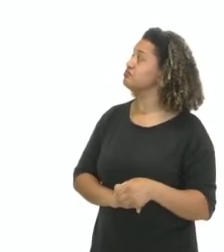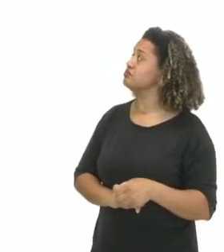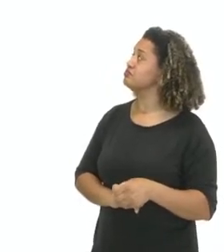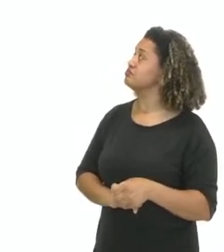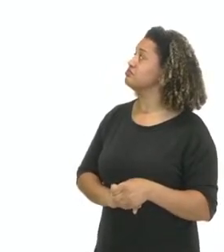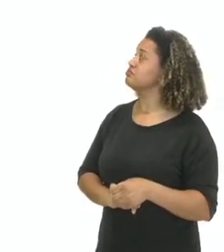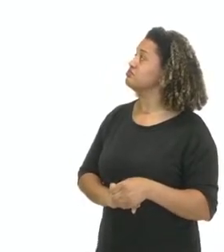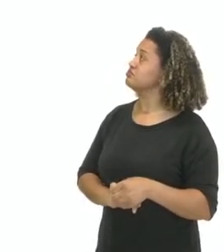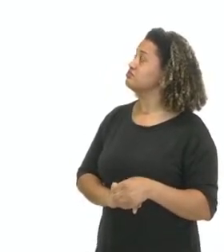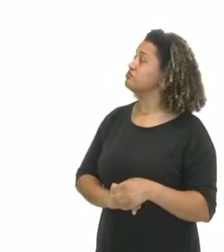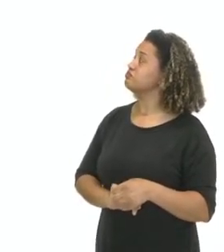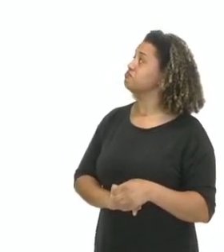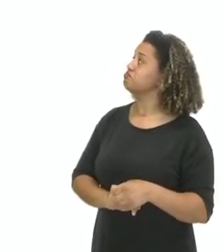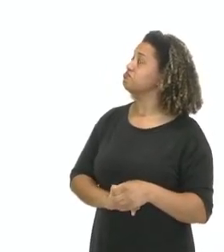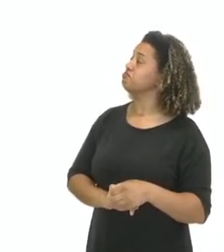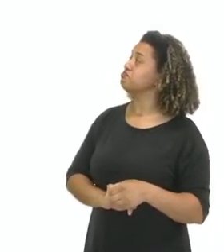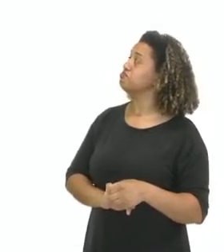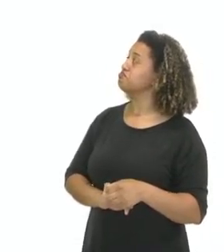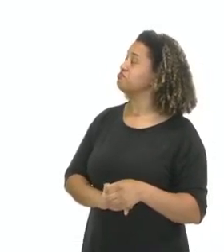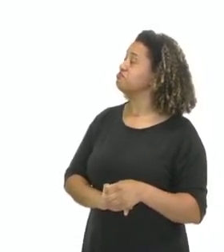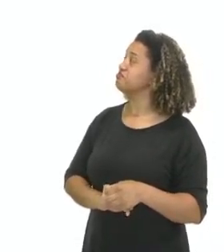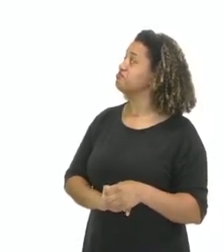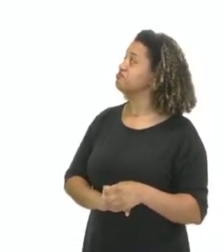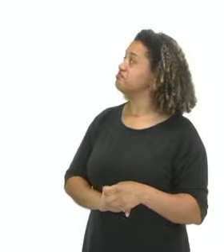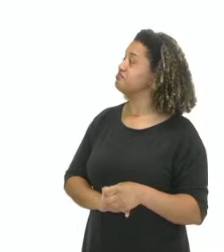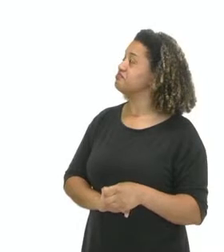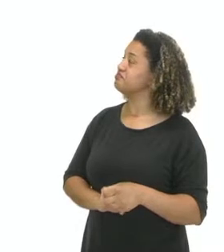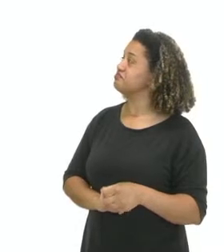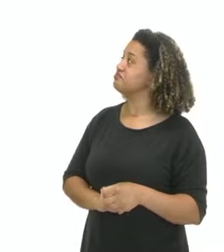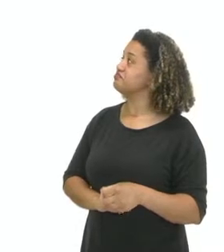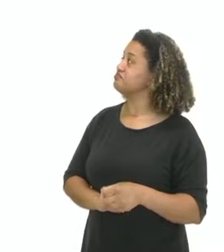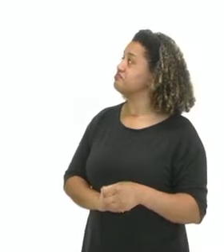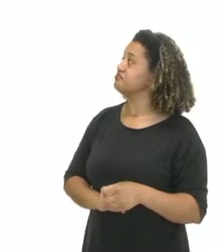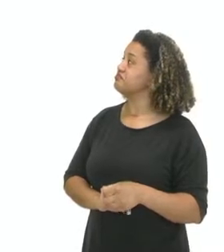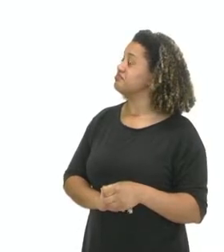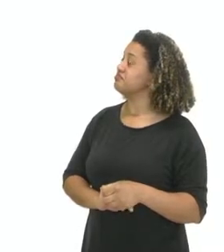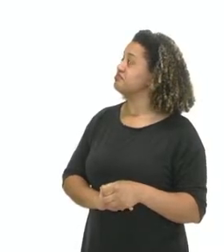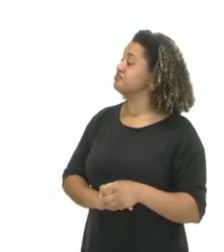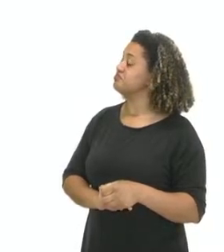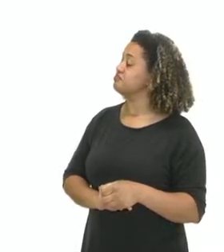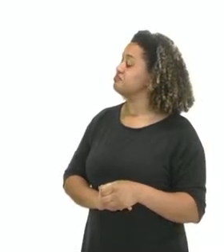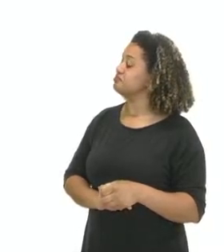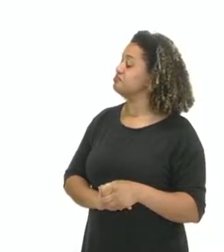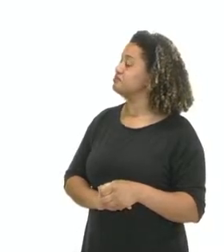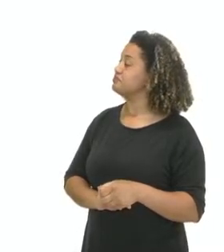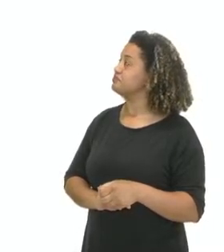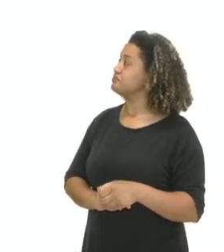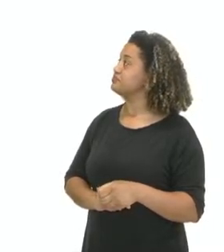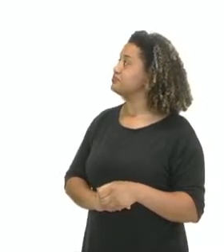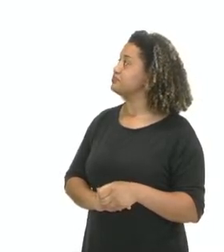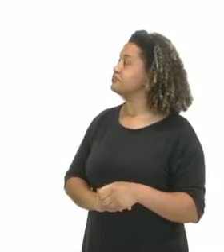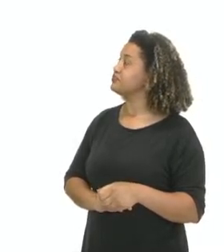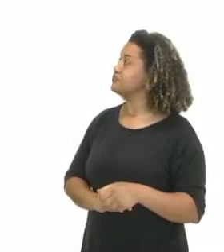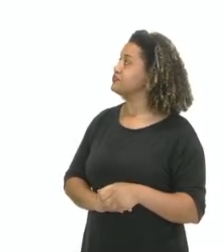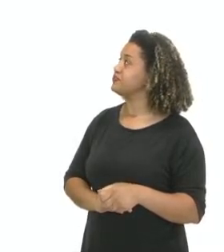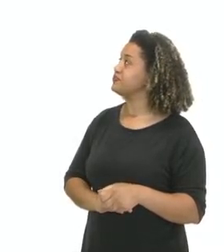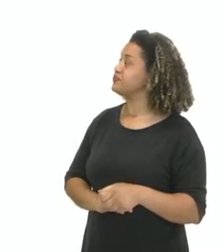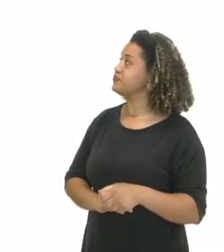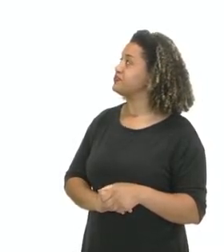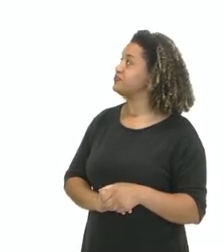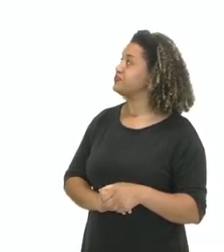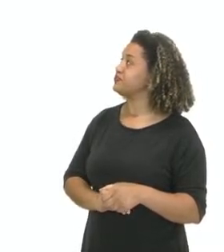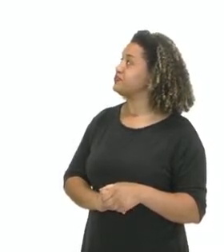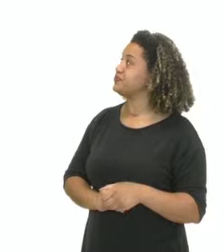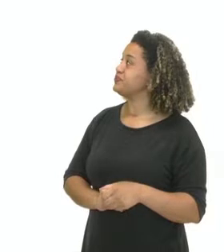luta. Bastante experimentei depois a verdade deste aviso, que me despia num gesto das ilusões de